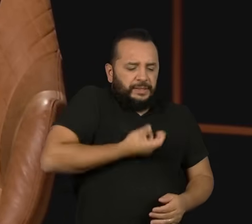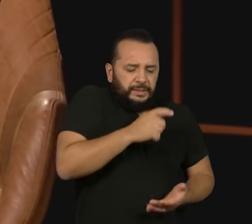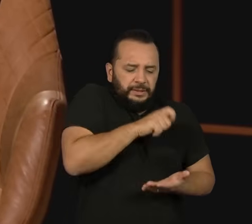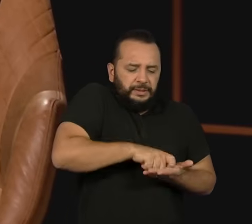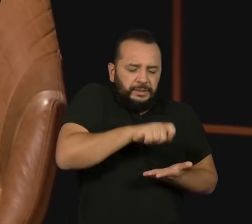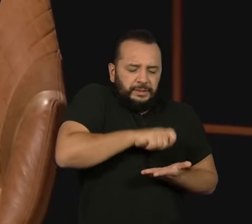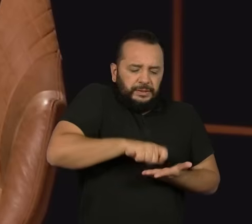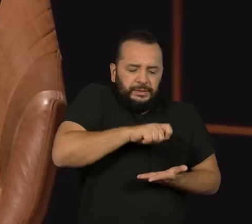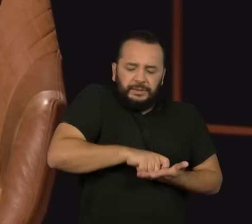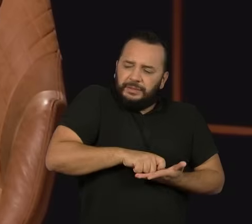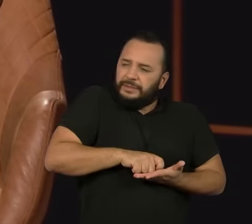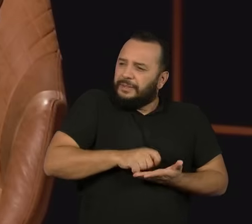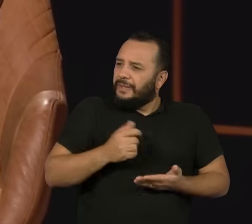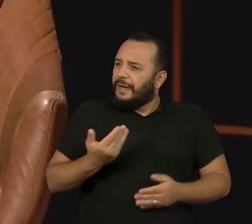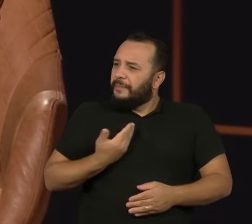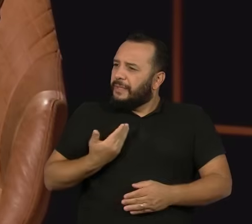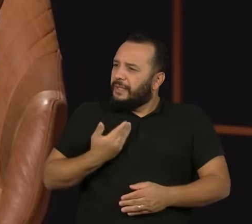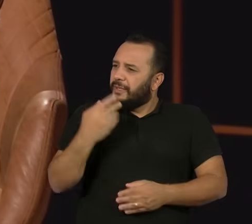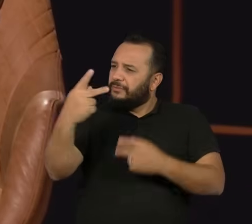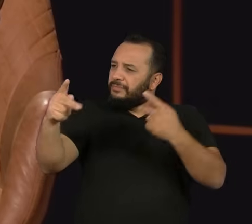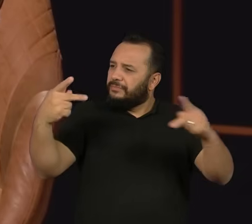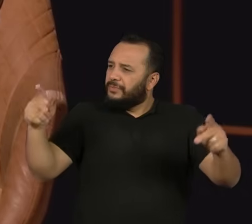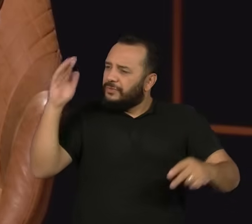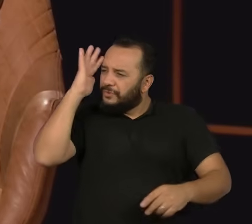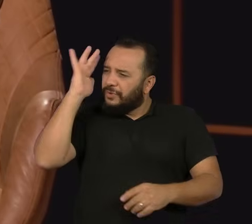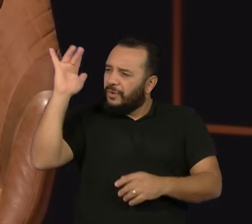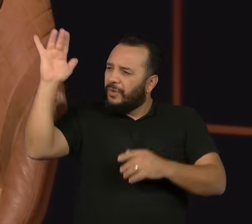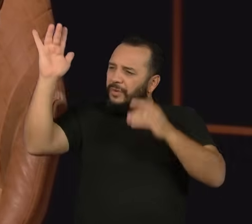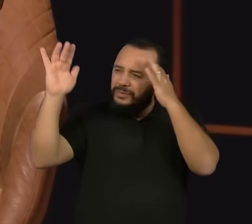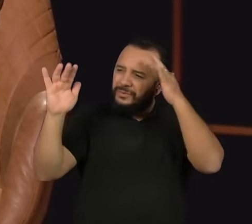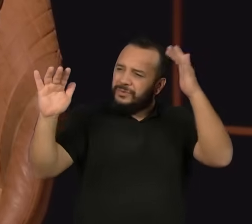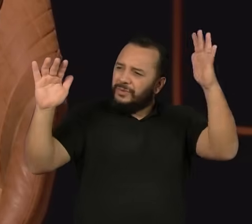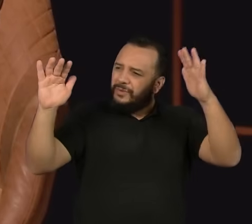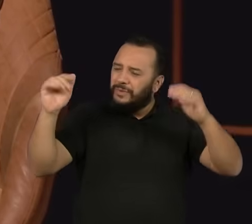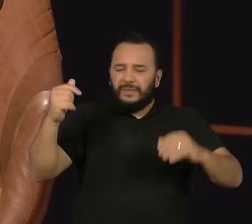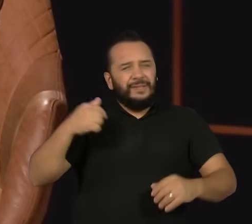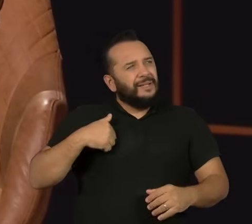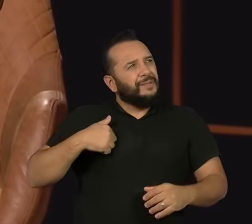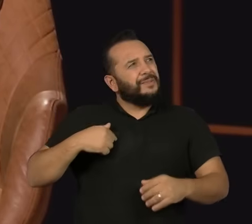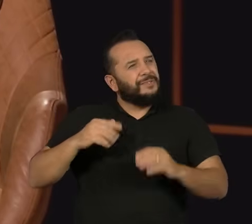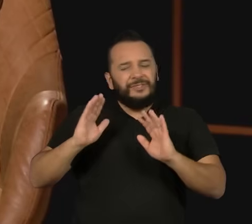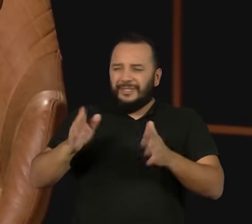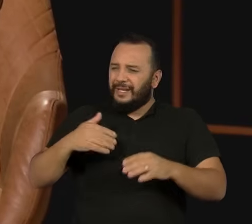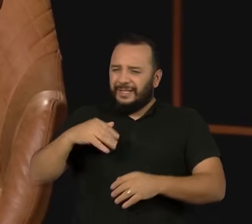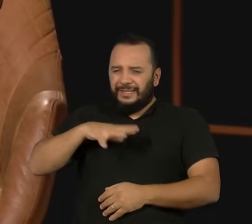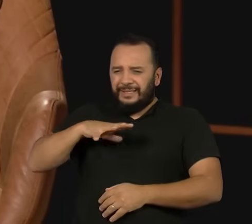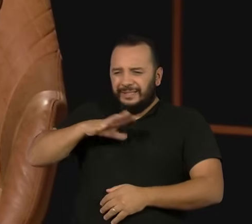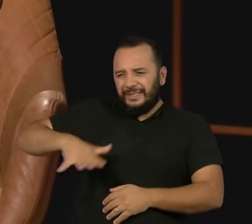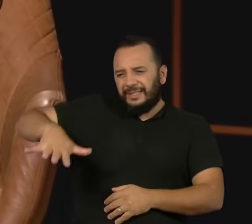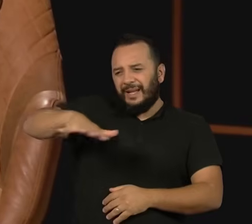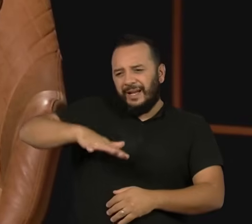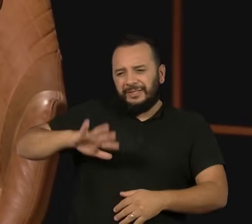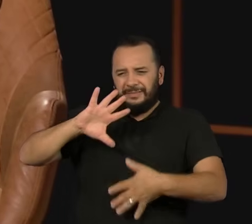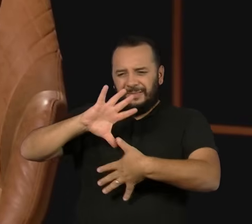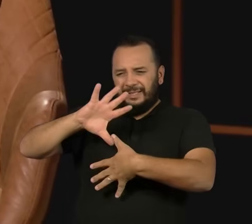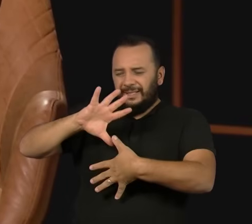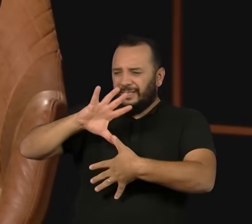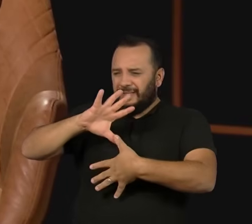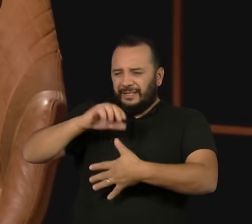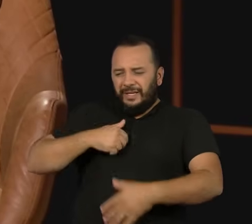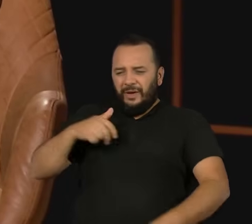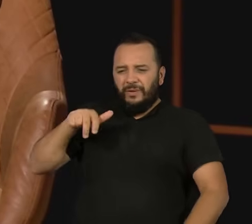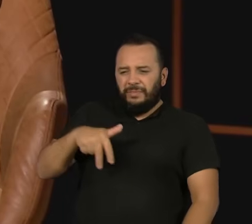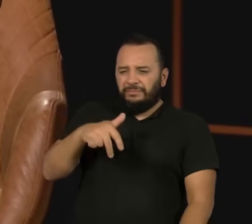meus amigos. Caminhando pelas ruas de uma cidade americana, eu percebo que não quero migalhas, nem